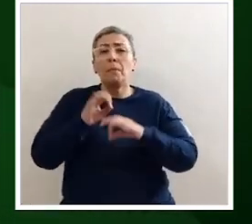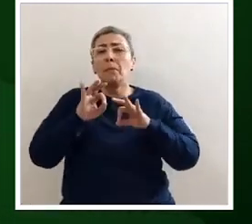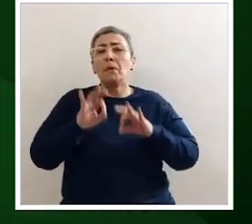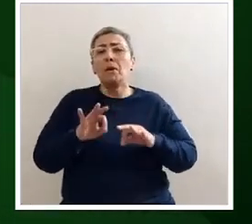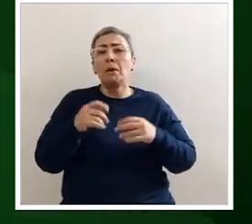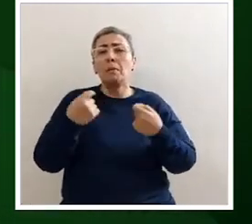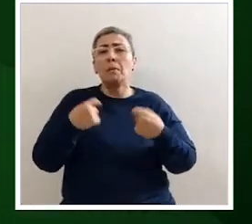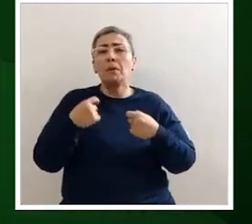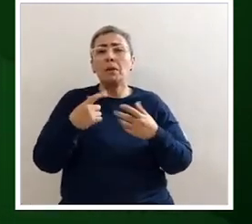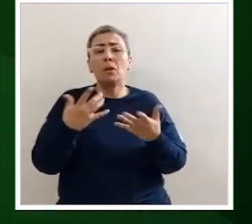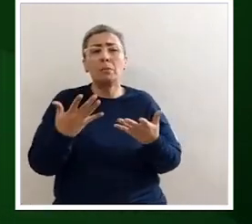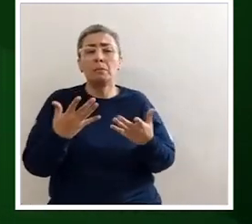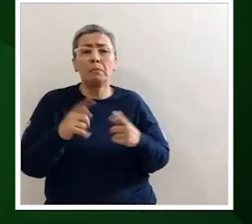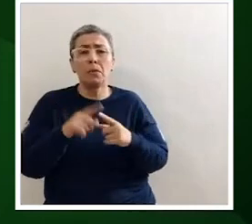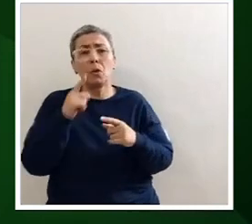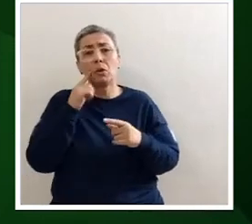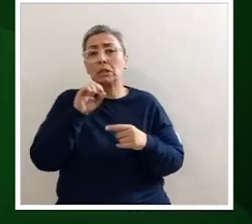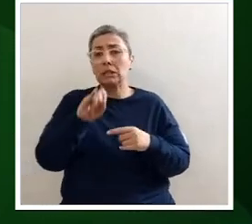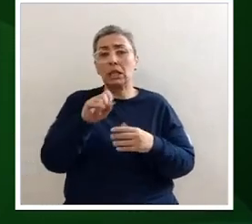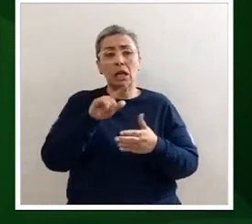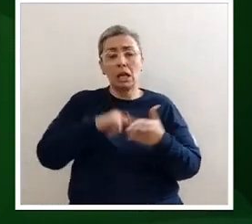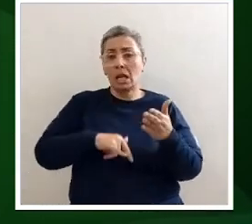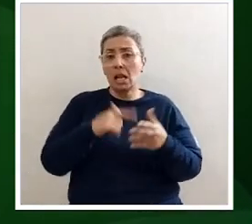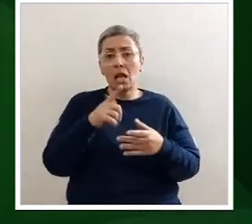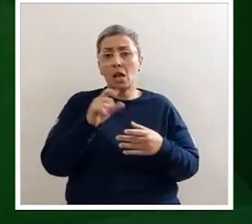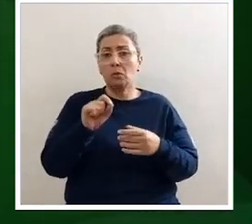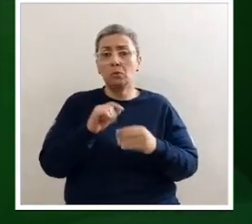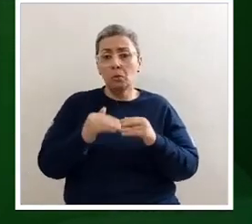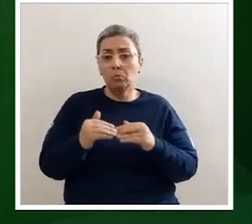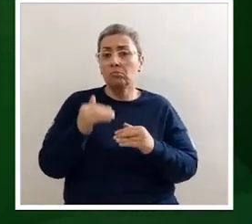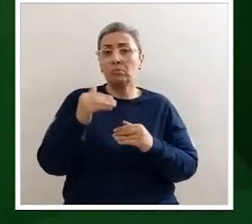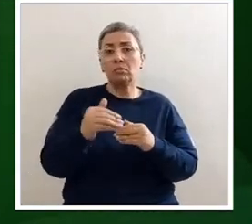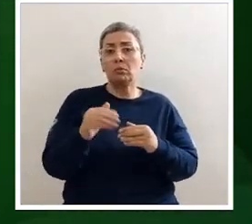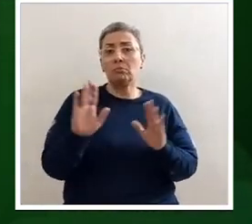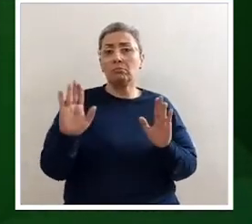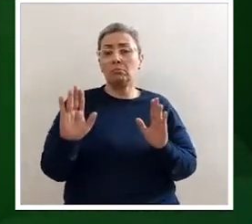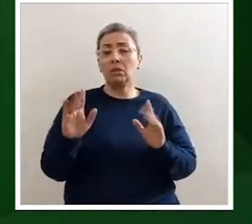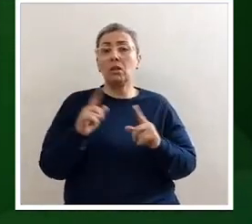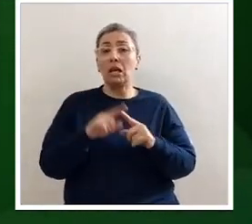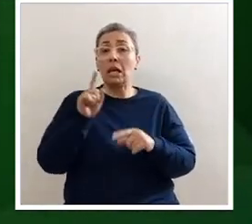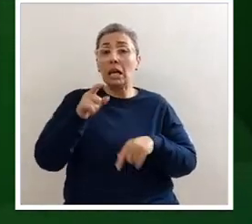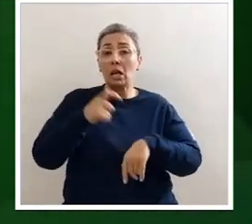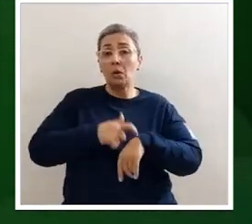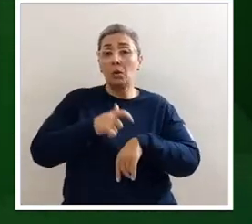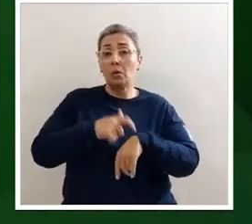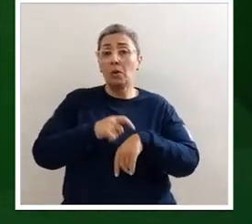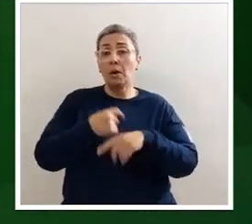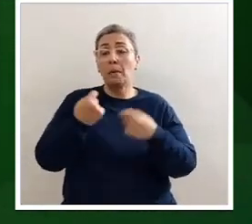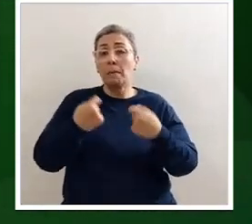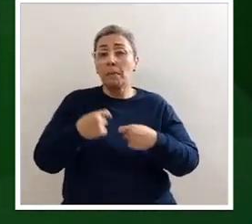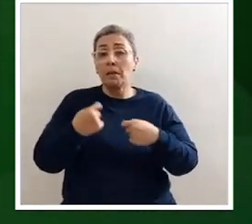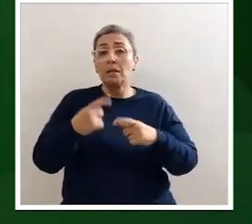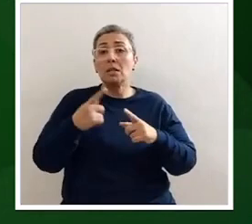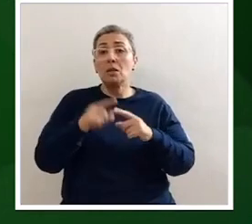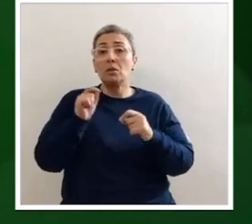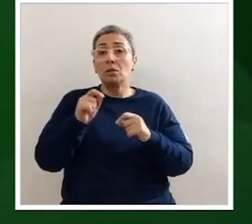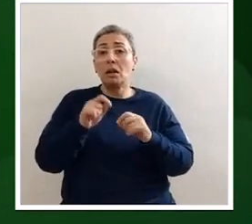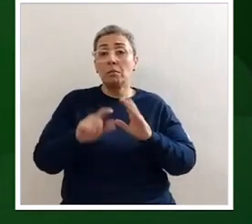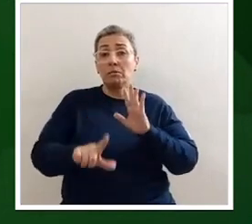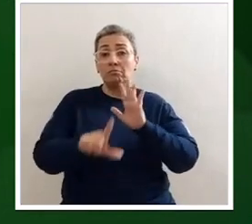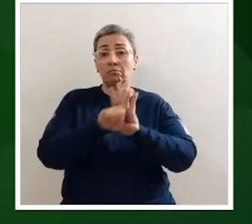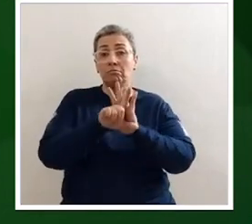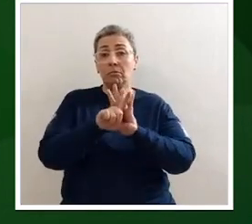você diz assim olha sem o laudo a gente não dá um passo o seguinte é na hora que a gente tem que fazer a parte Legal